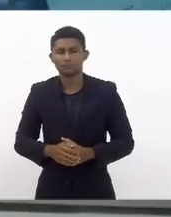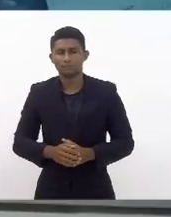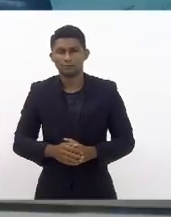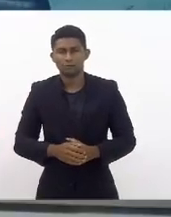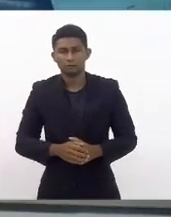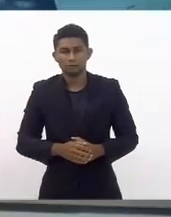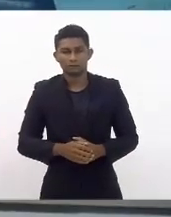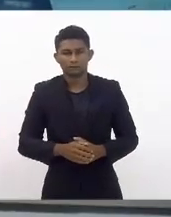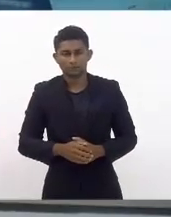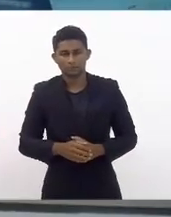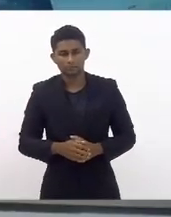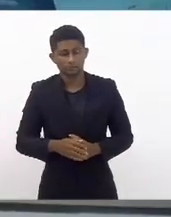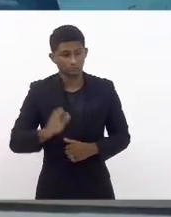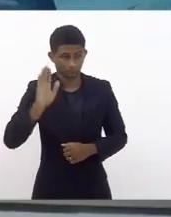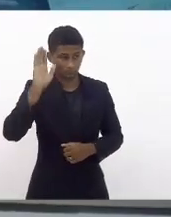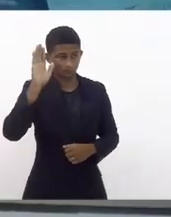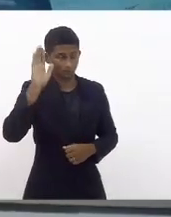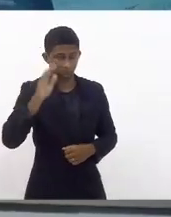Declaração, Tia Ju.